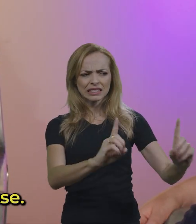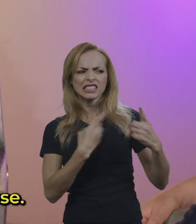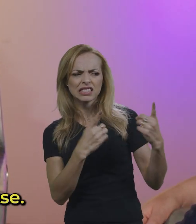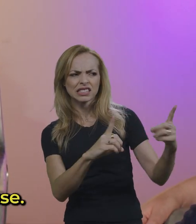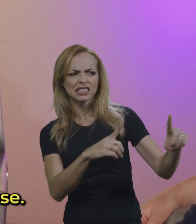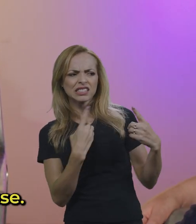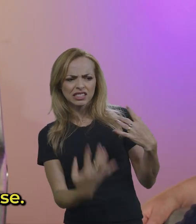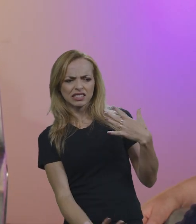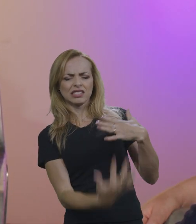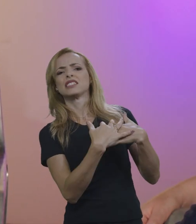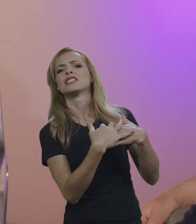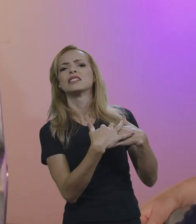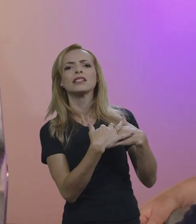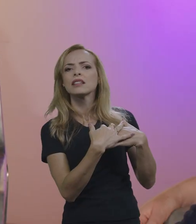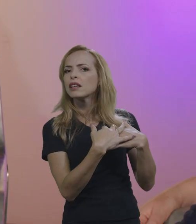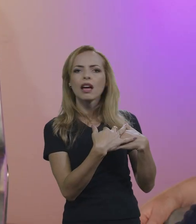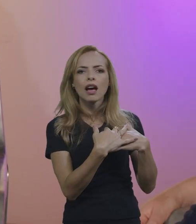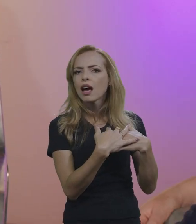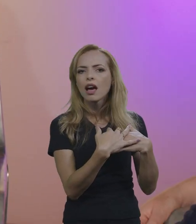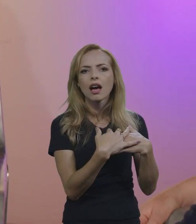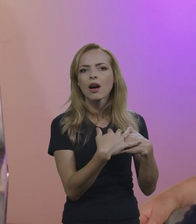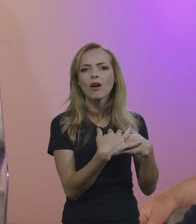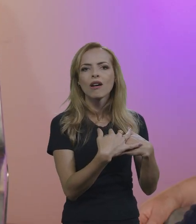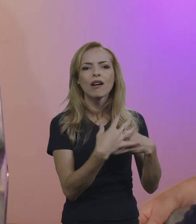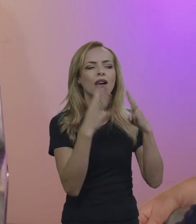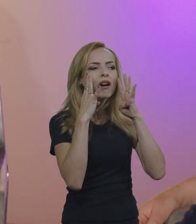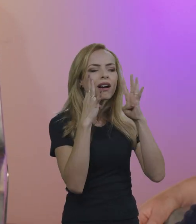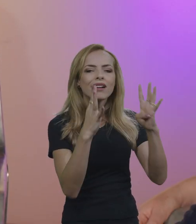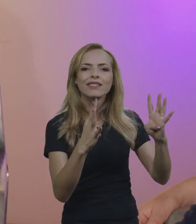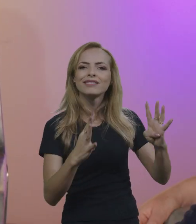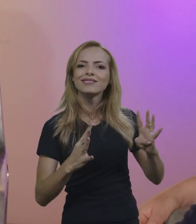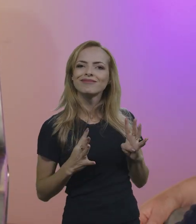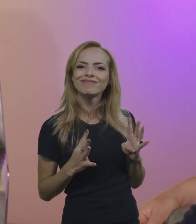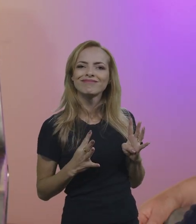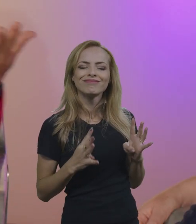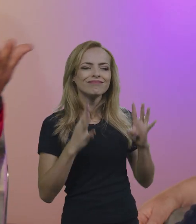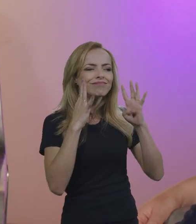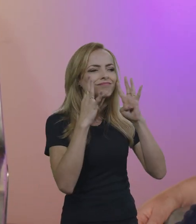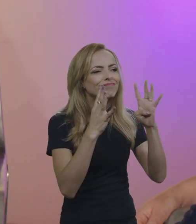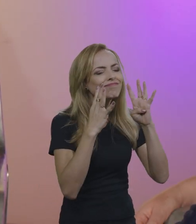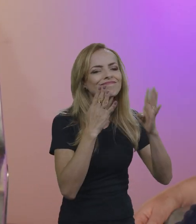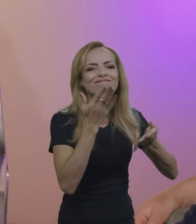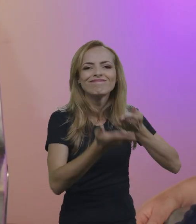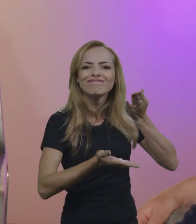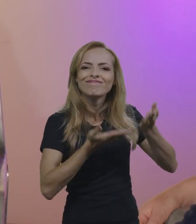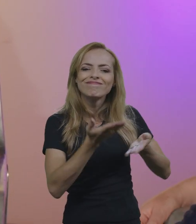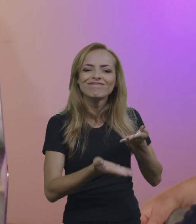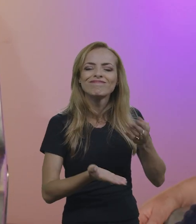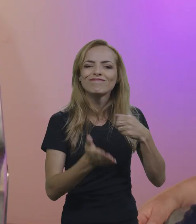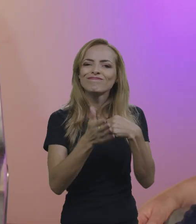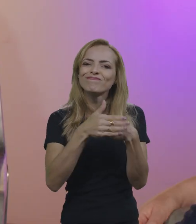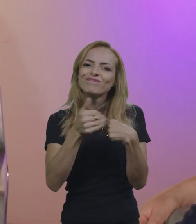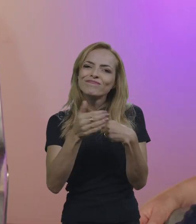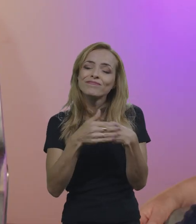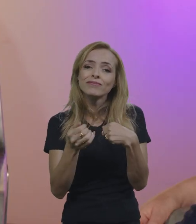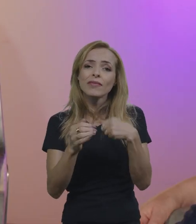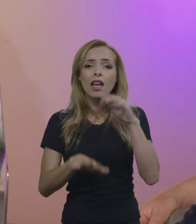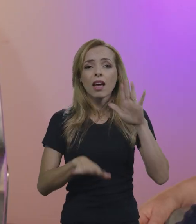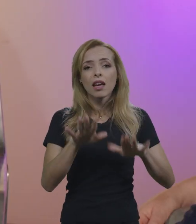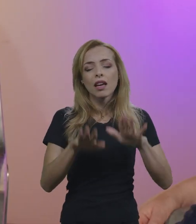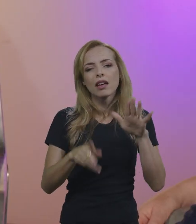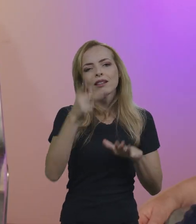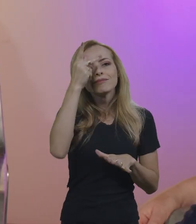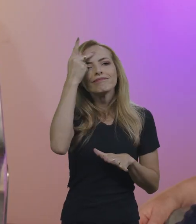julgasse, mas que me escutasse. Nós temos sempre, eu estou falando por mim, não vou falar por nós, mas às vezes a pessoa está